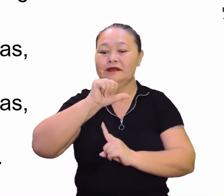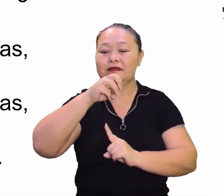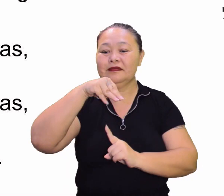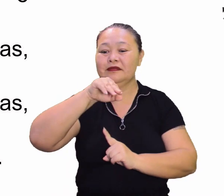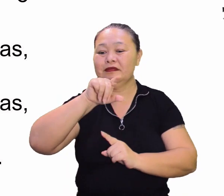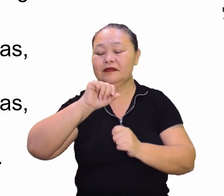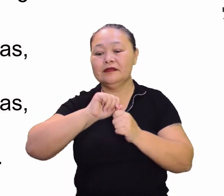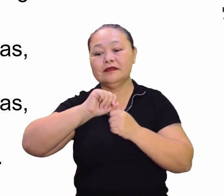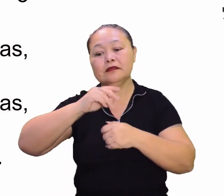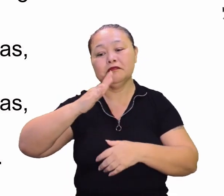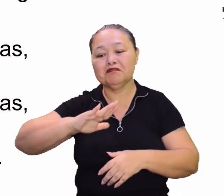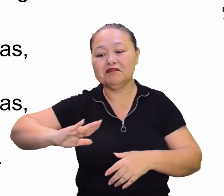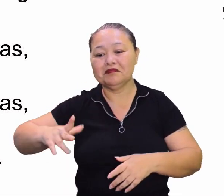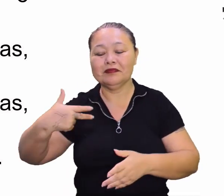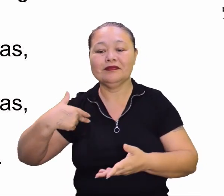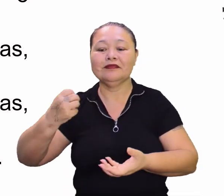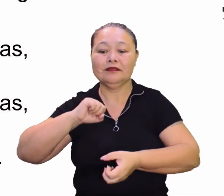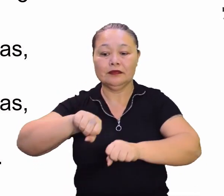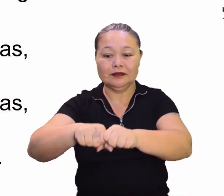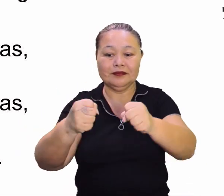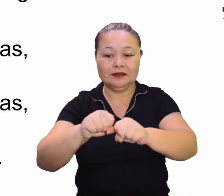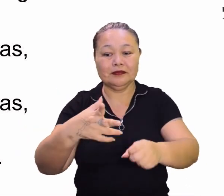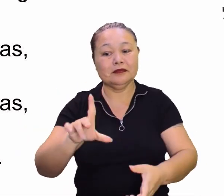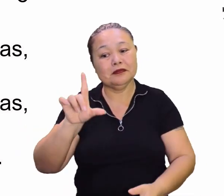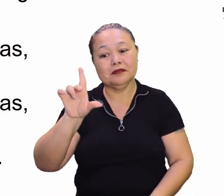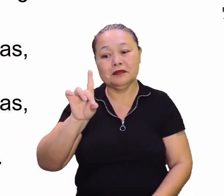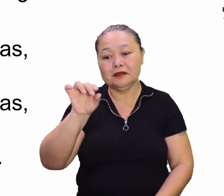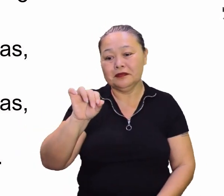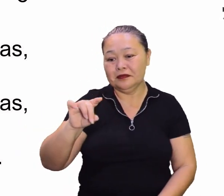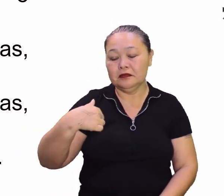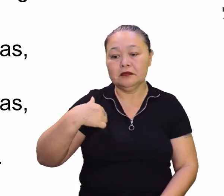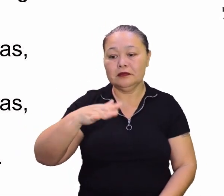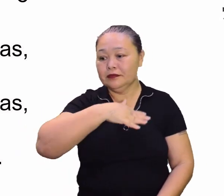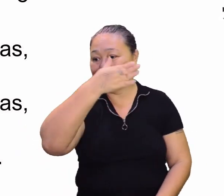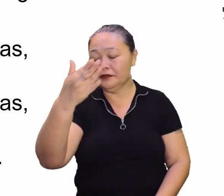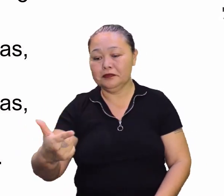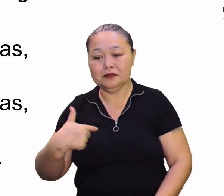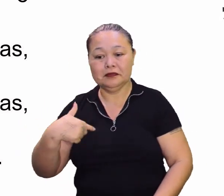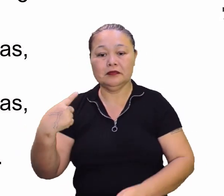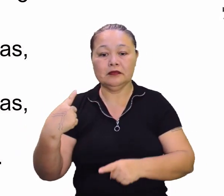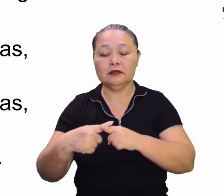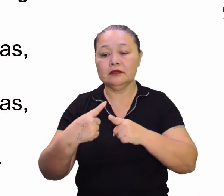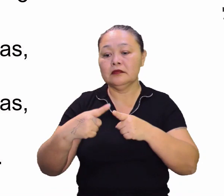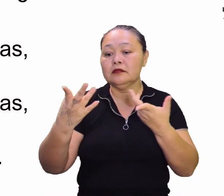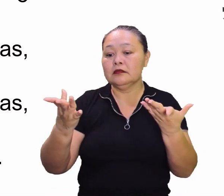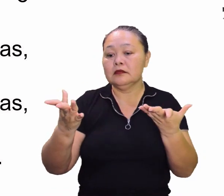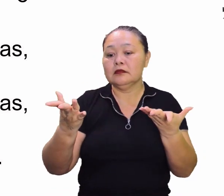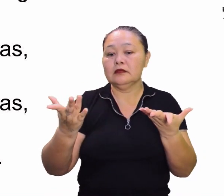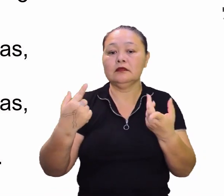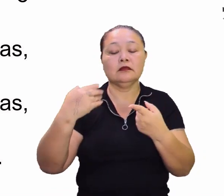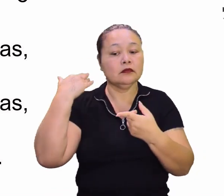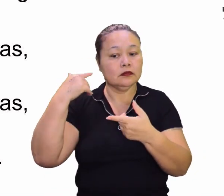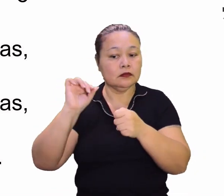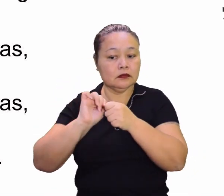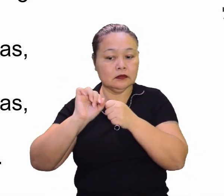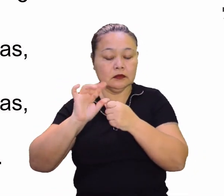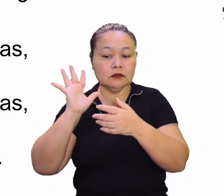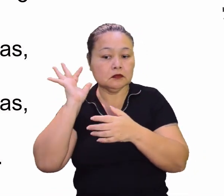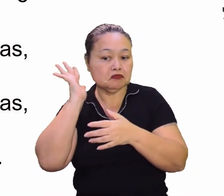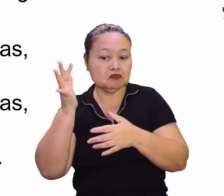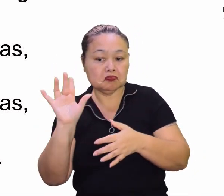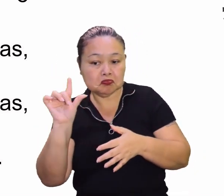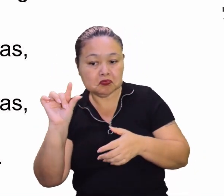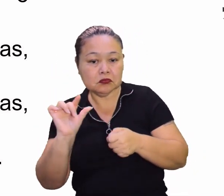e o menino quebrava menos de um dia. Porque era pouca qualidade que tinha naquele tempo e